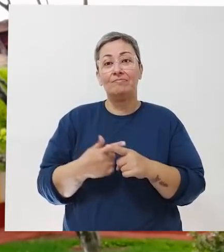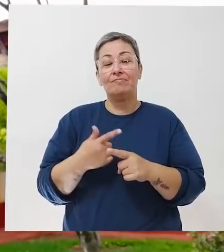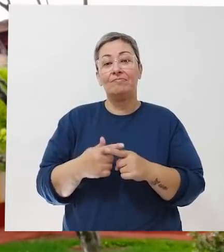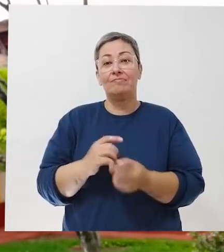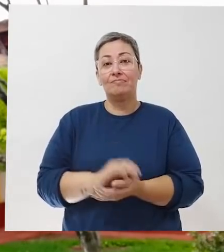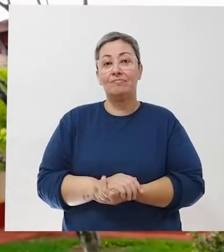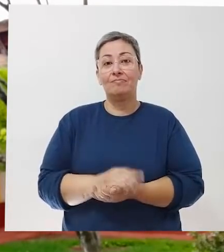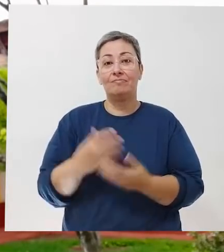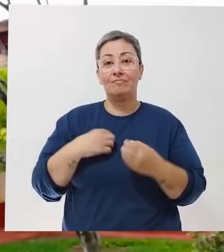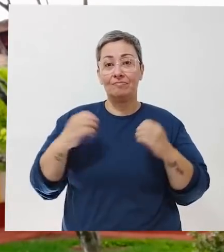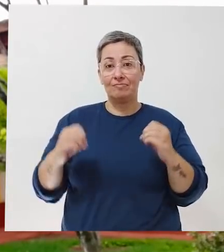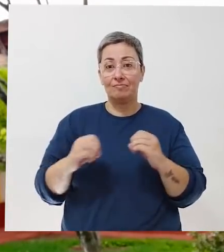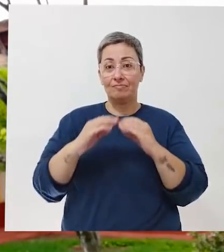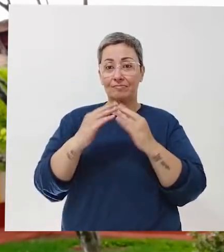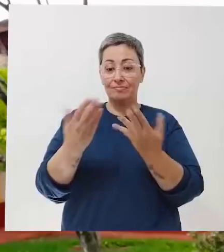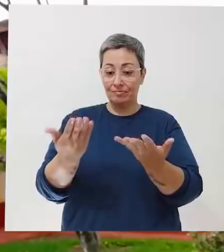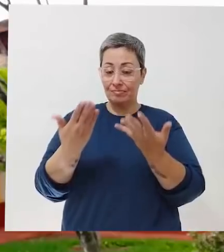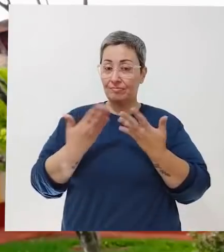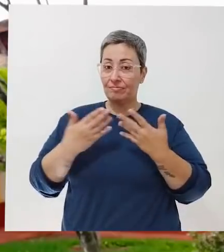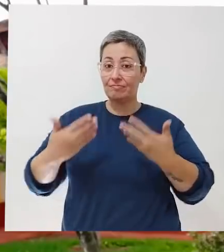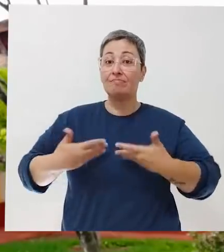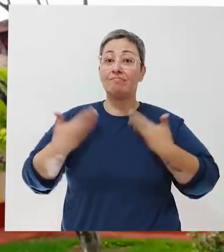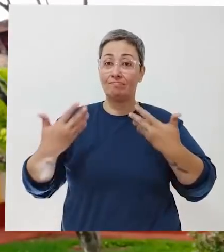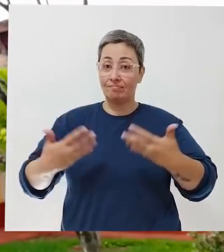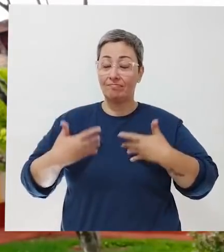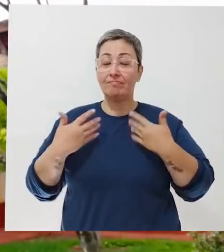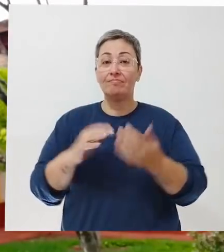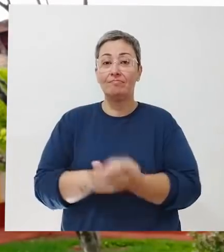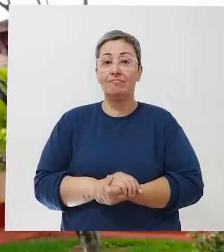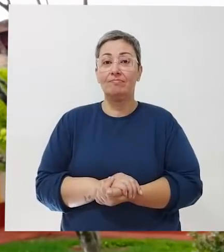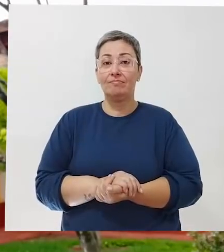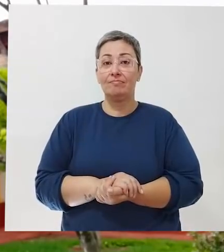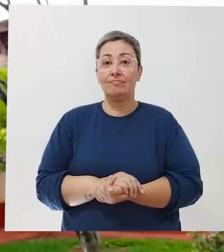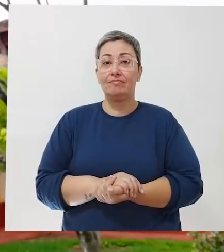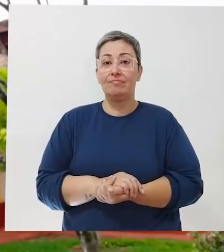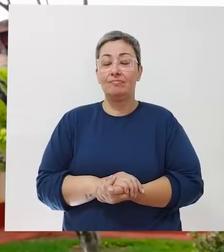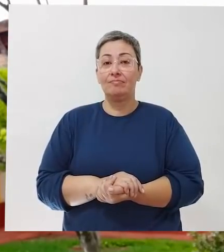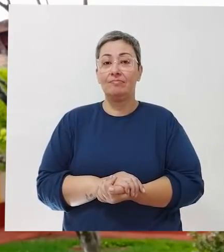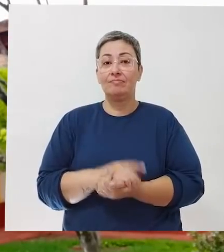porque esse programa me trouxe muita alegria.